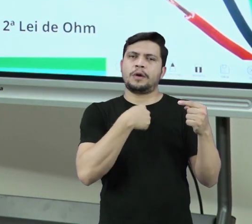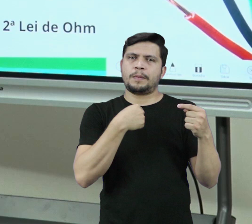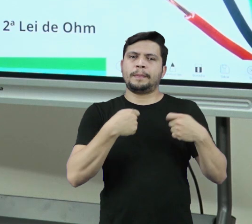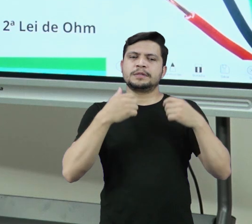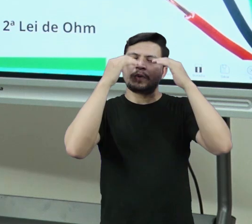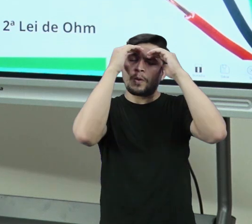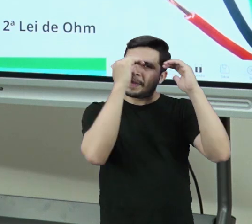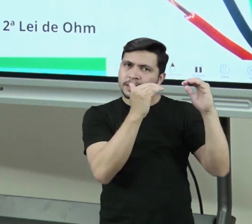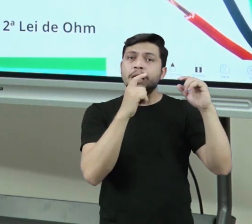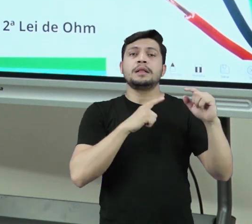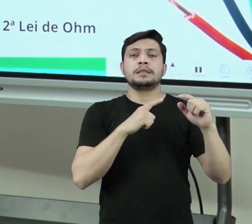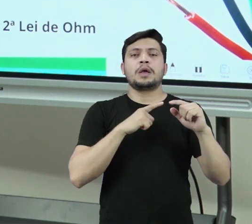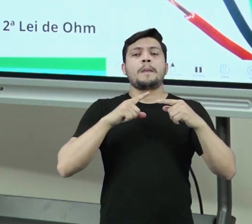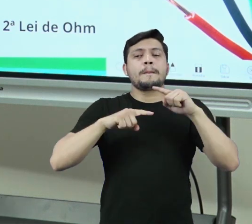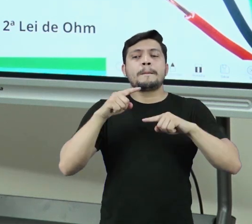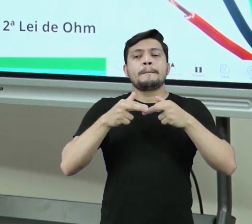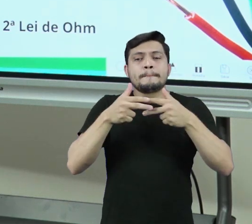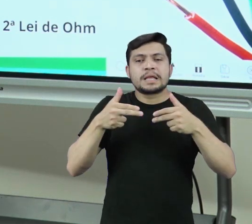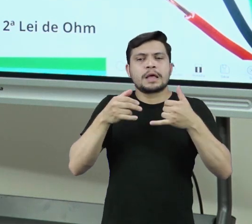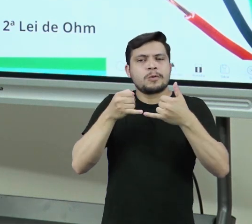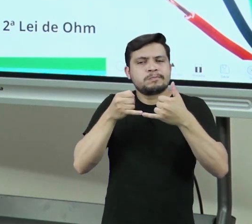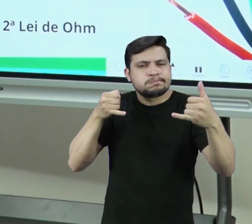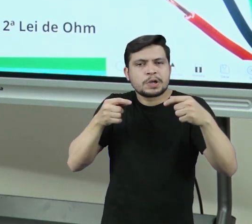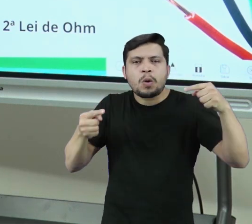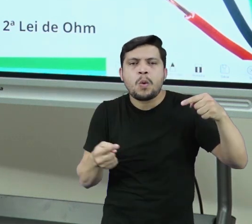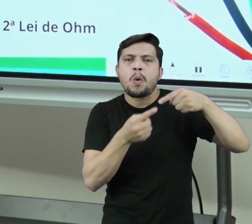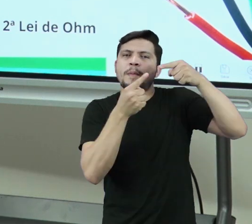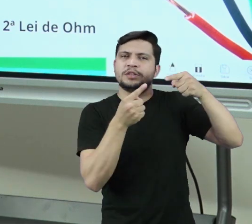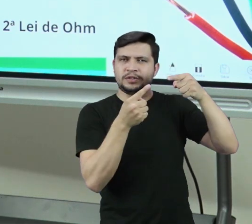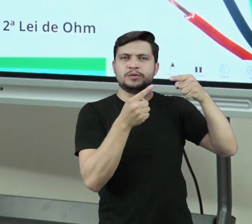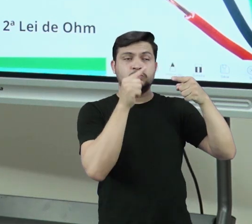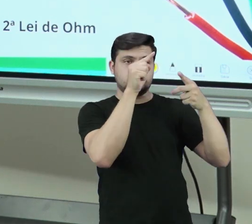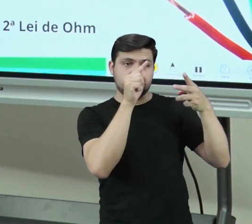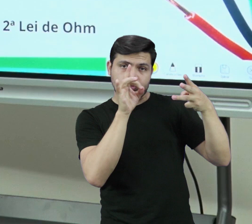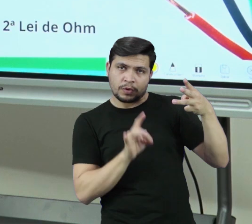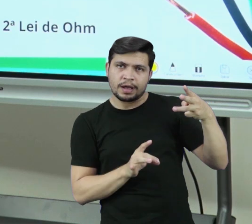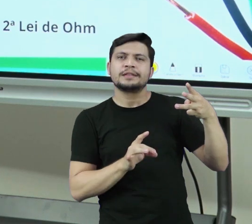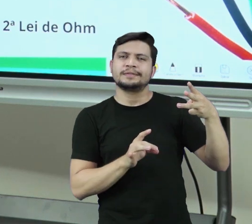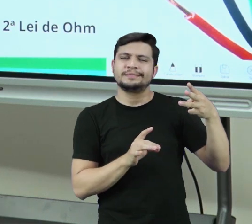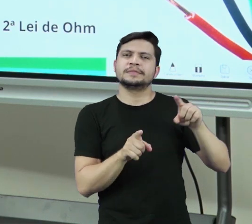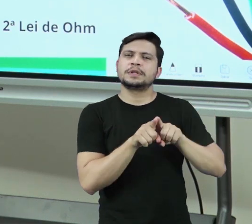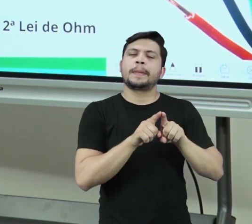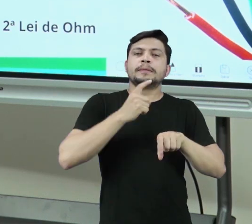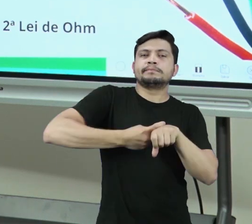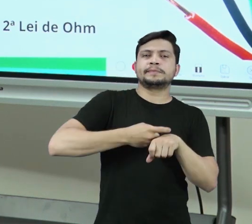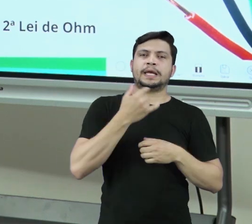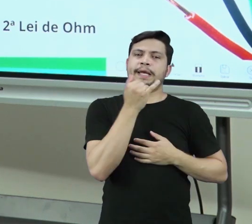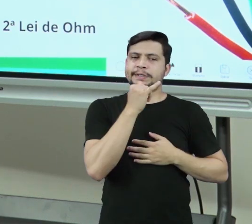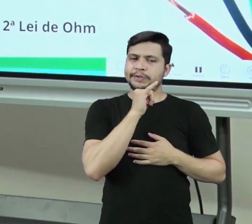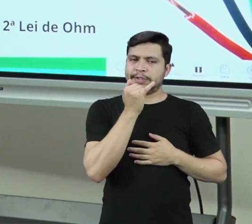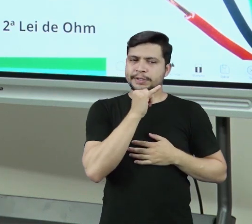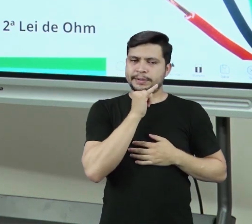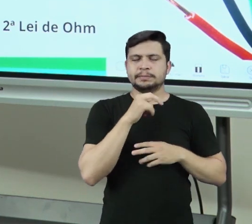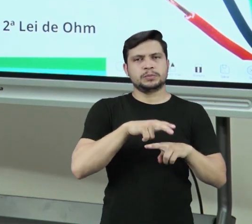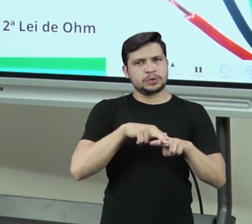um fio, certo? Que seja compatível com essas dimensões, assim como também suas resistências. Então eu preciso ter